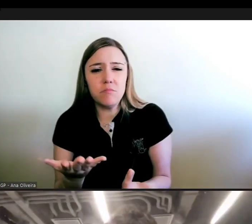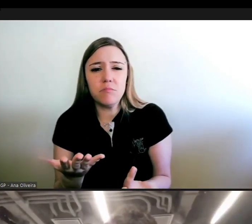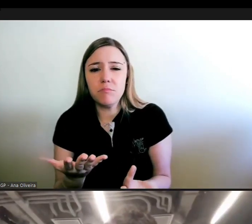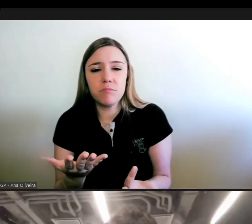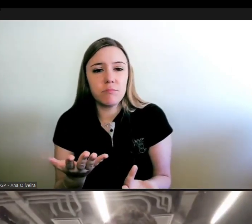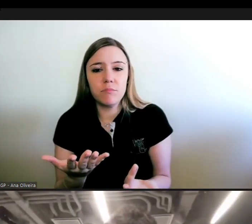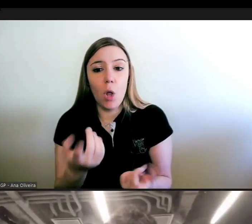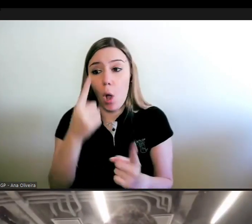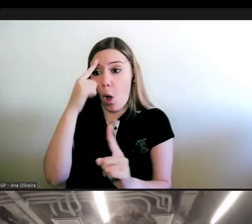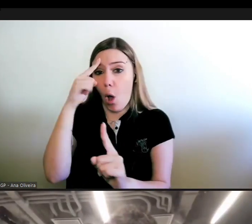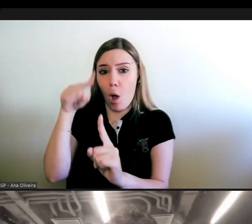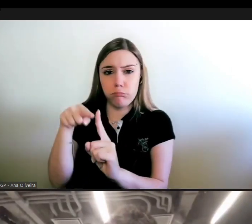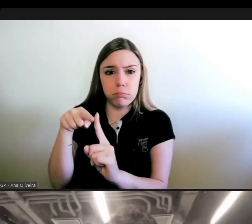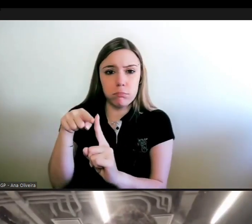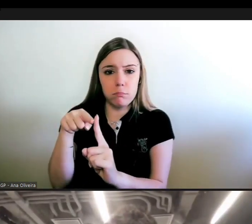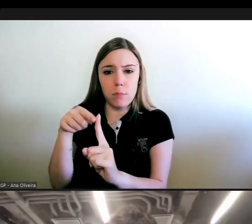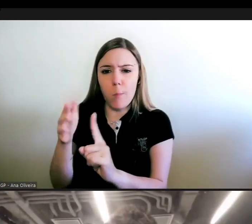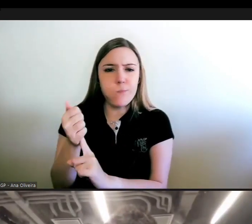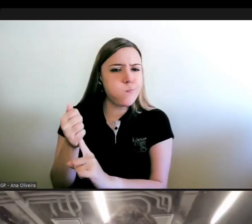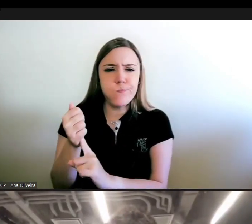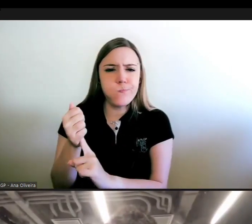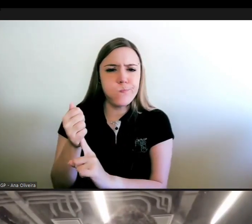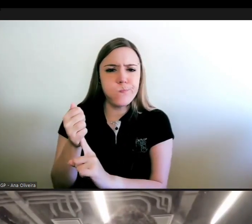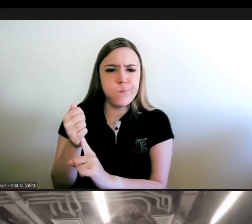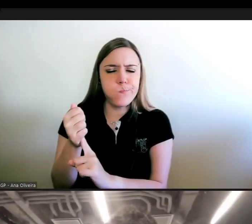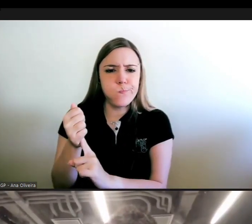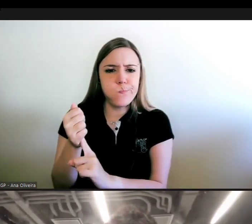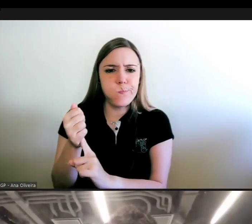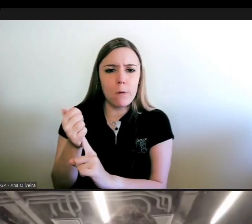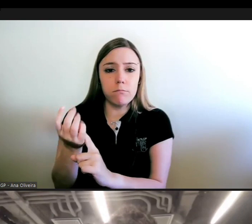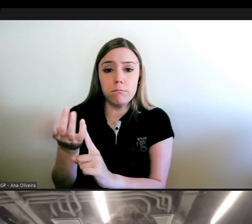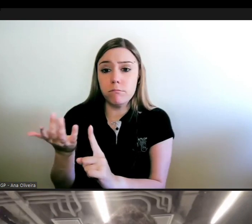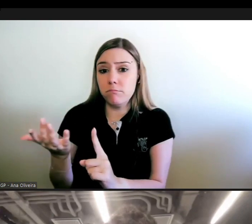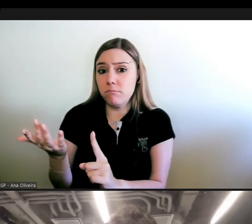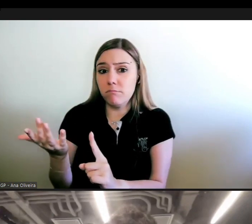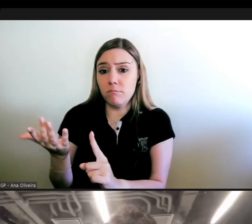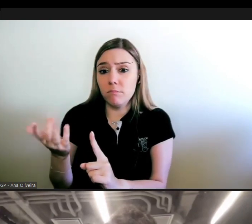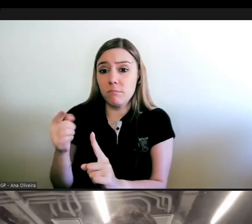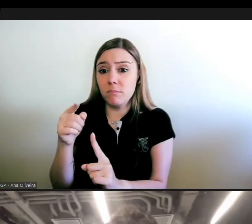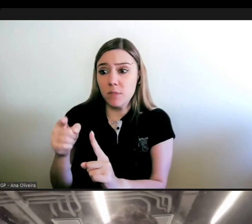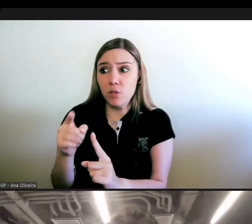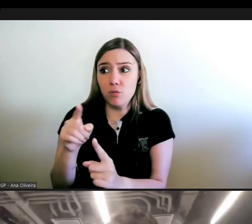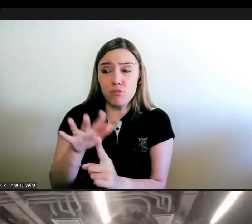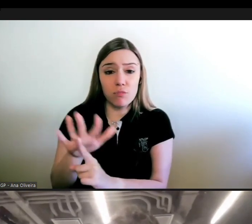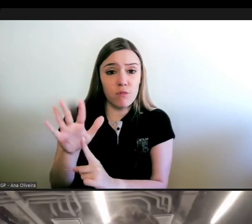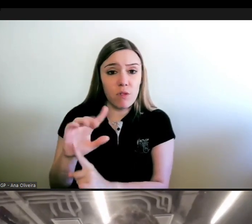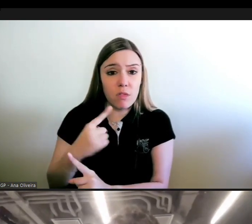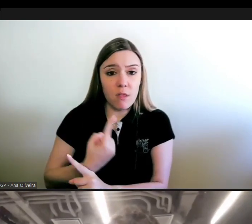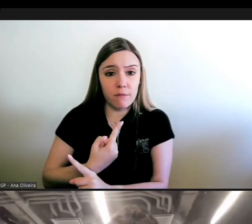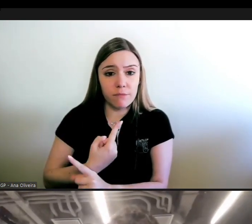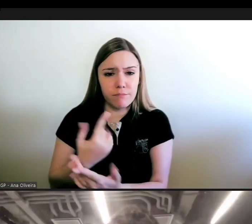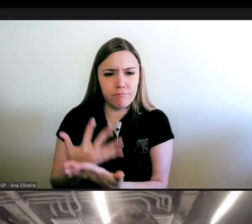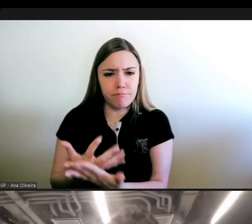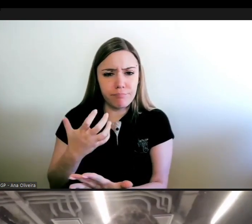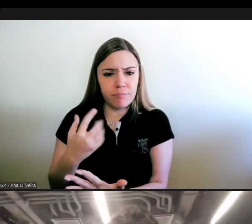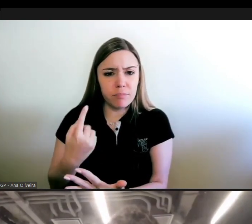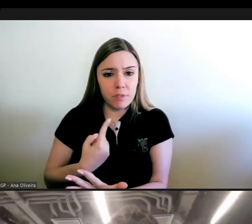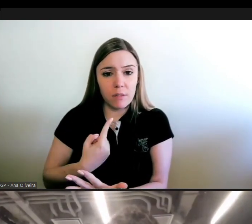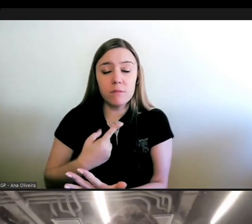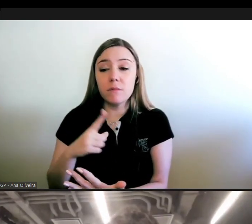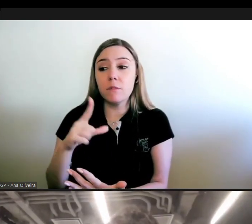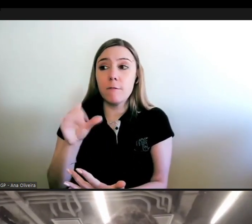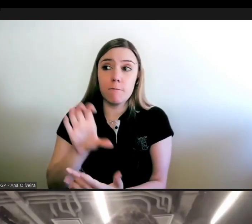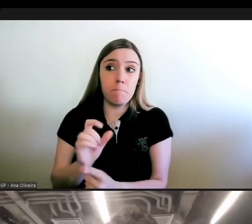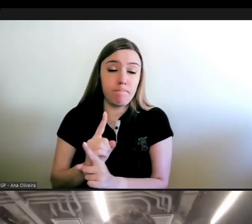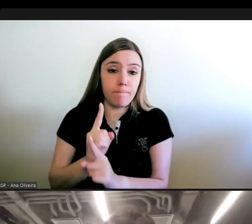alcançaram os objetivos que eram pretendidos, devem ter algum impacto. Do mesmo modo que Portugal é chamado